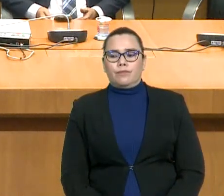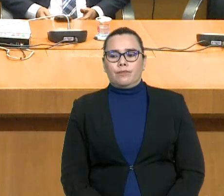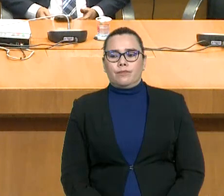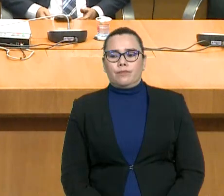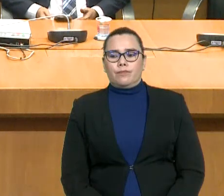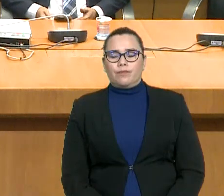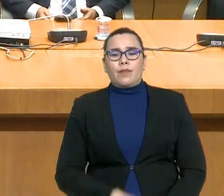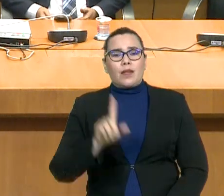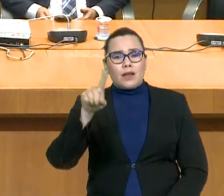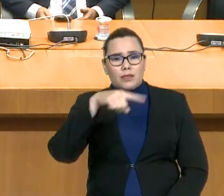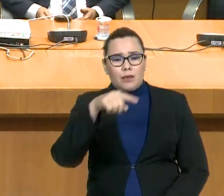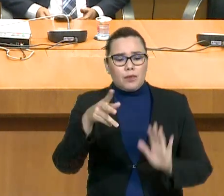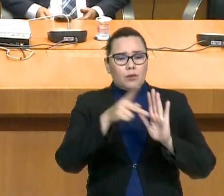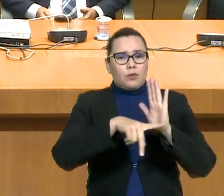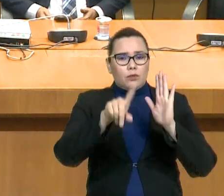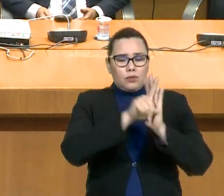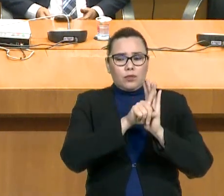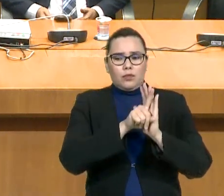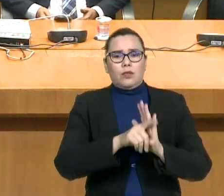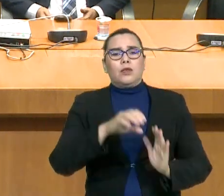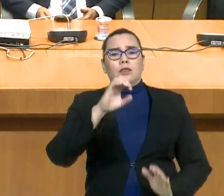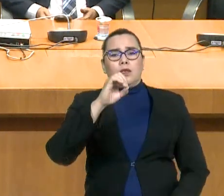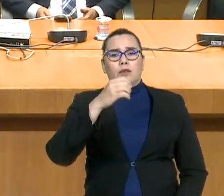Veto total ao projeto de lei número